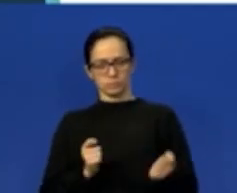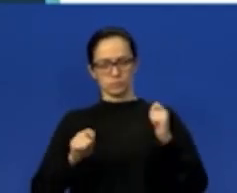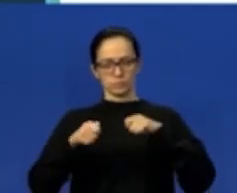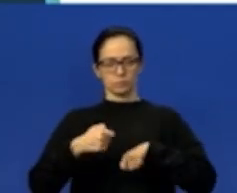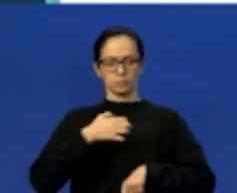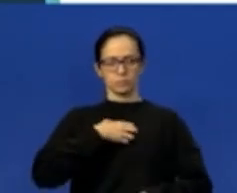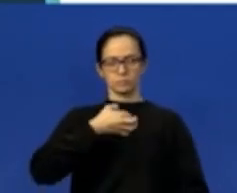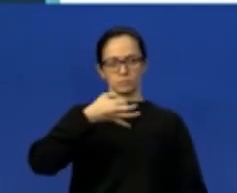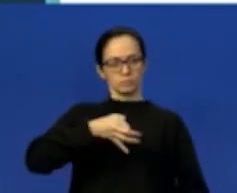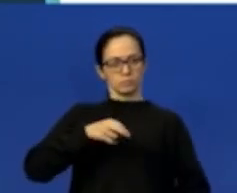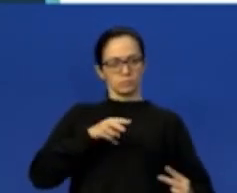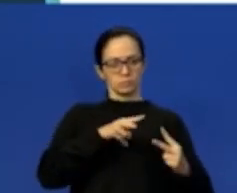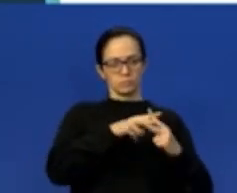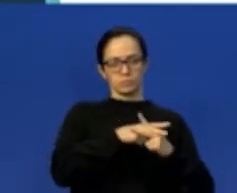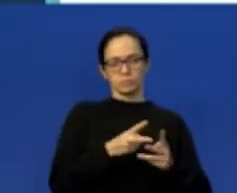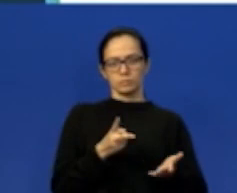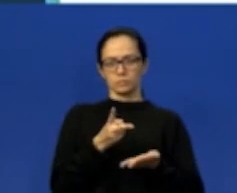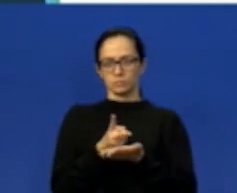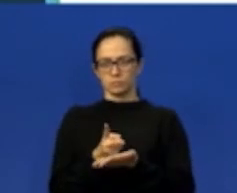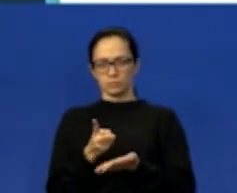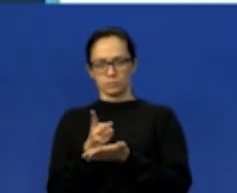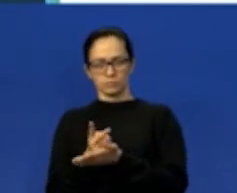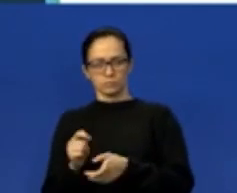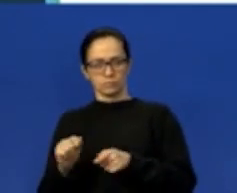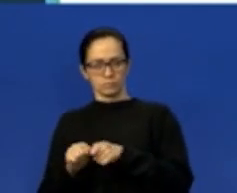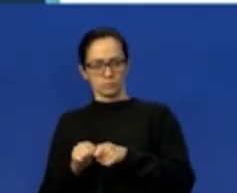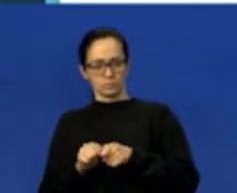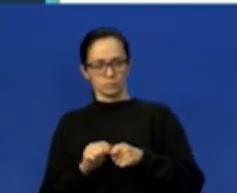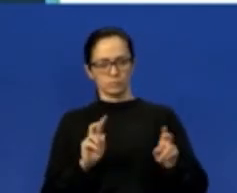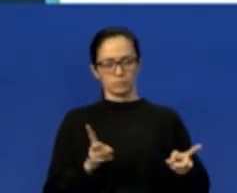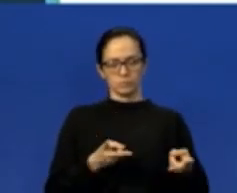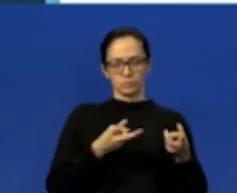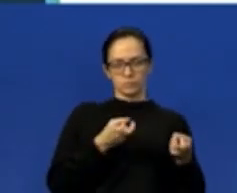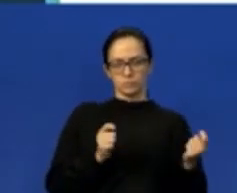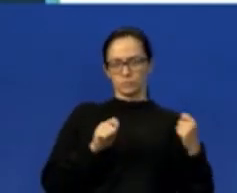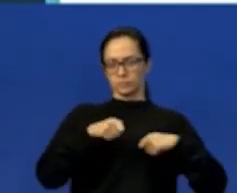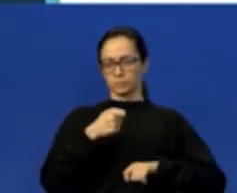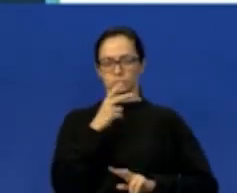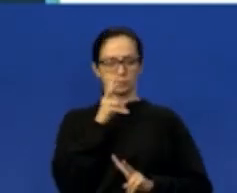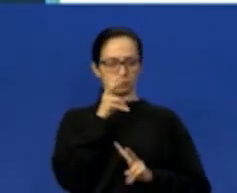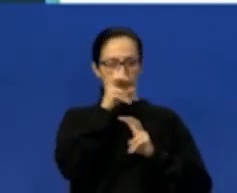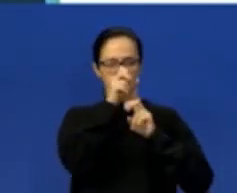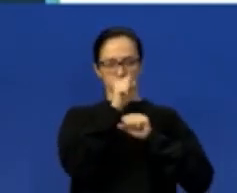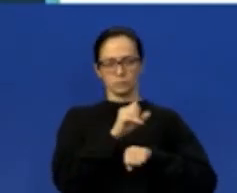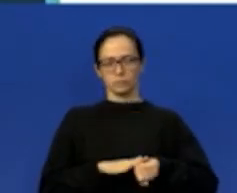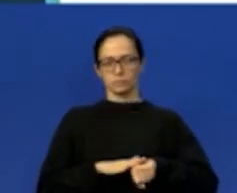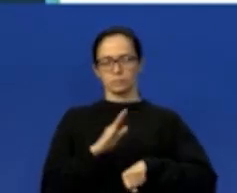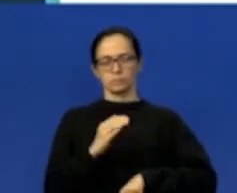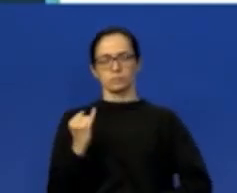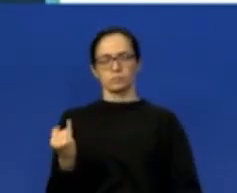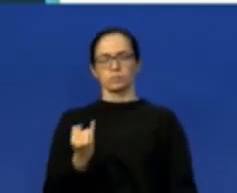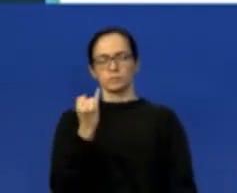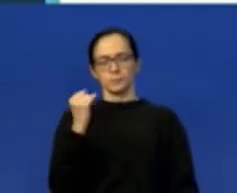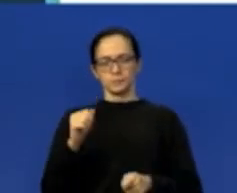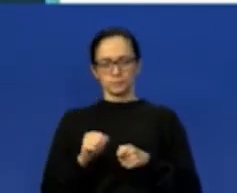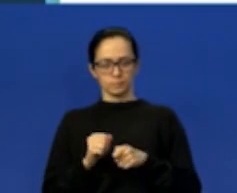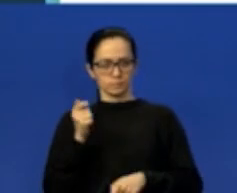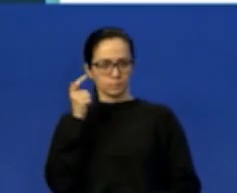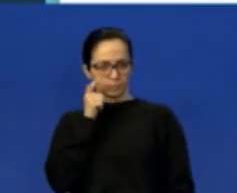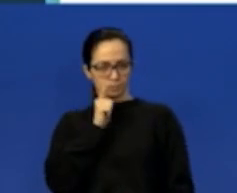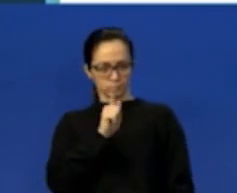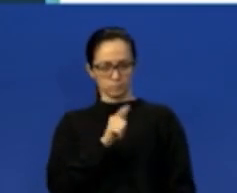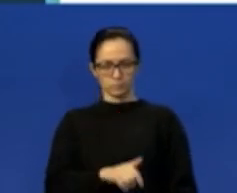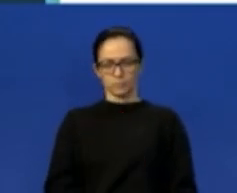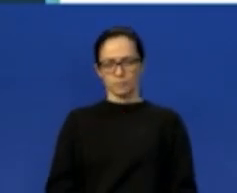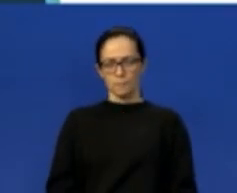todas as lutas. E isso vai provocando uma das capacidades de força mais importantes que está sendo estudada